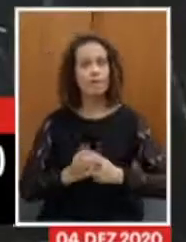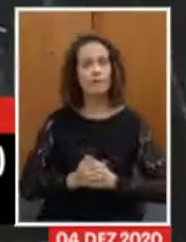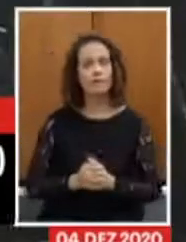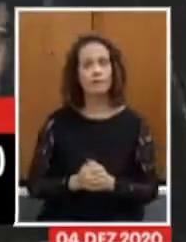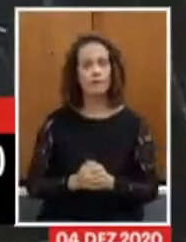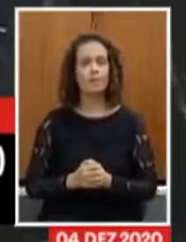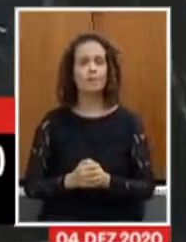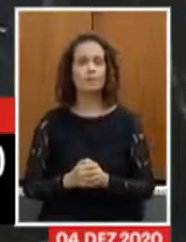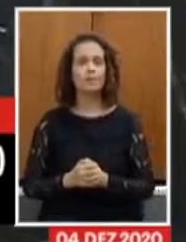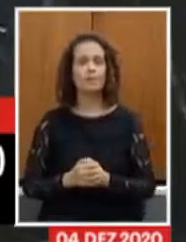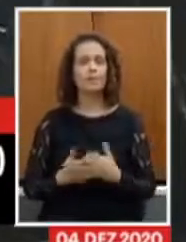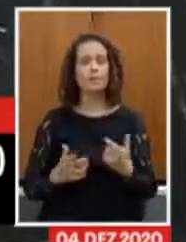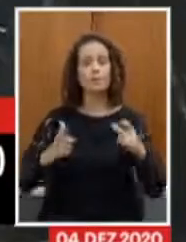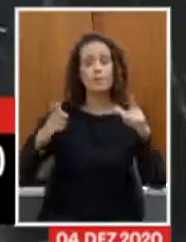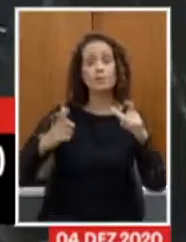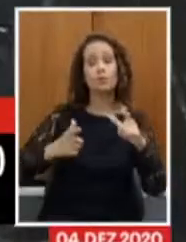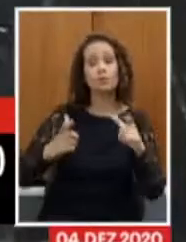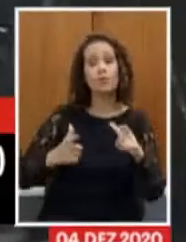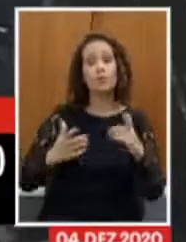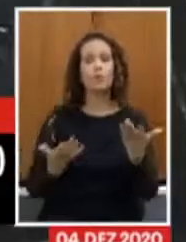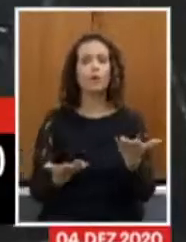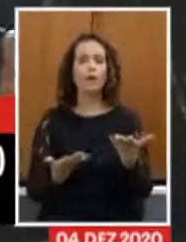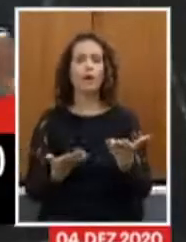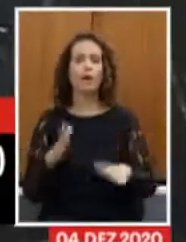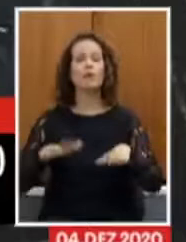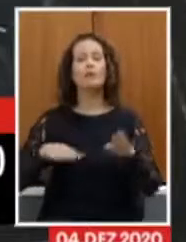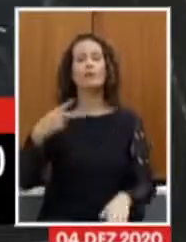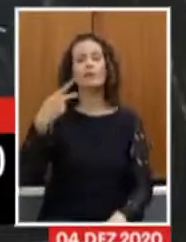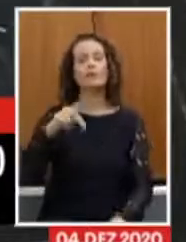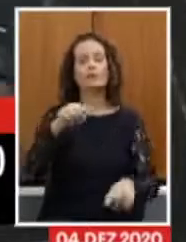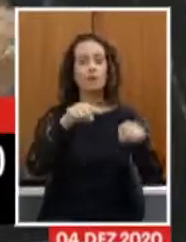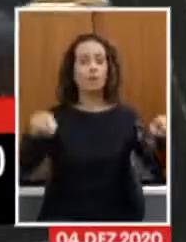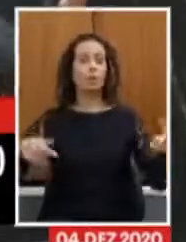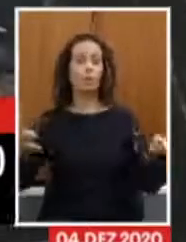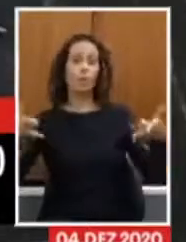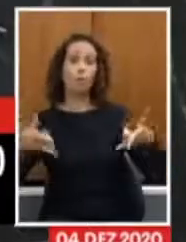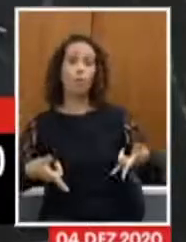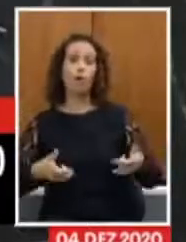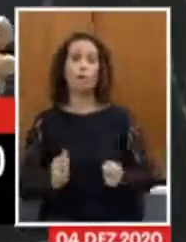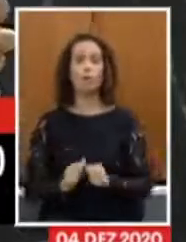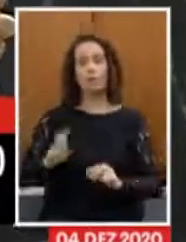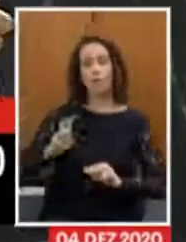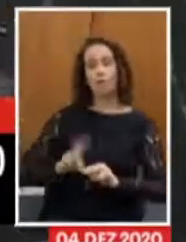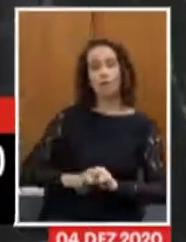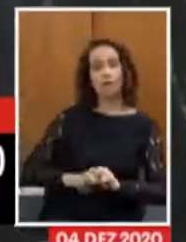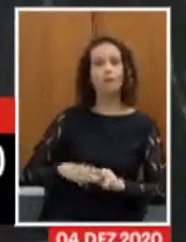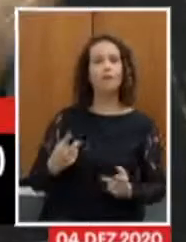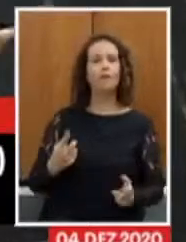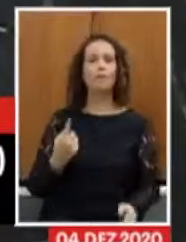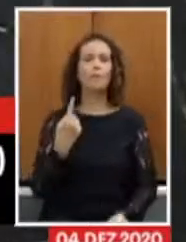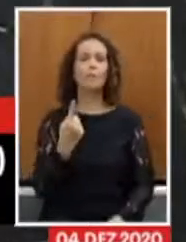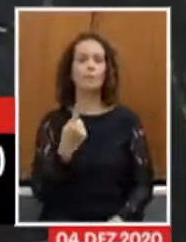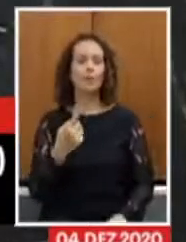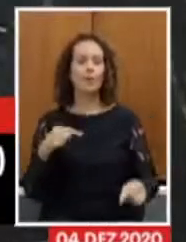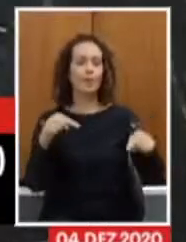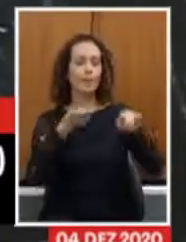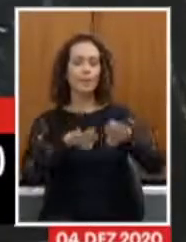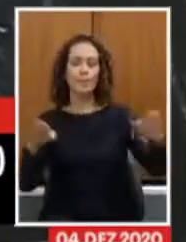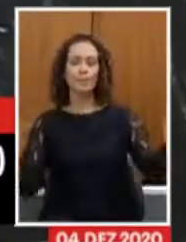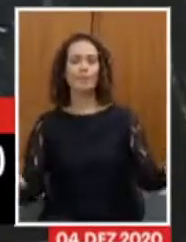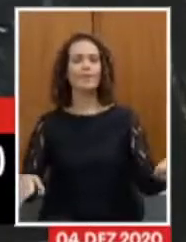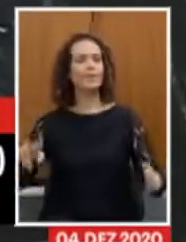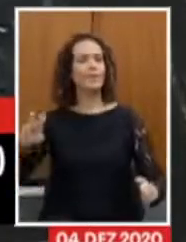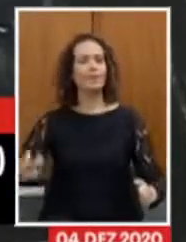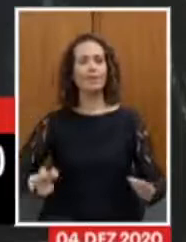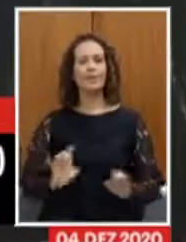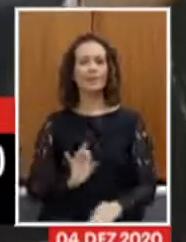o seu espaço é apenas o seu quarto com uma cadeira, uma mesa e um computador, e ali cria uma bela ideia, um belo